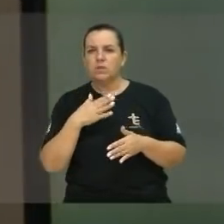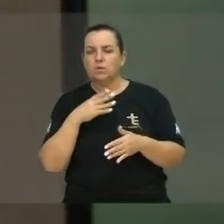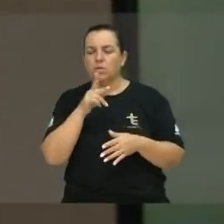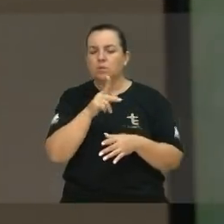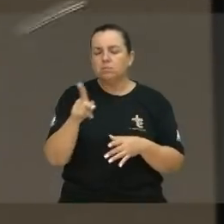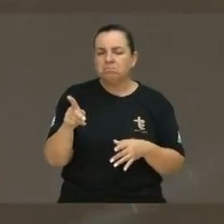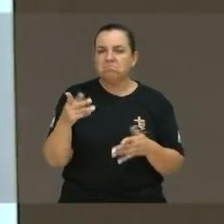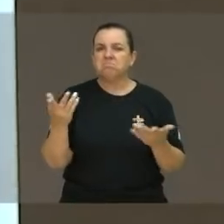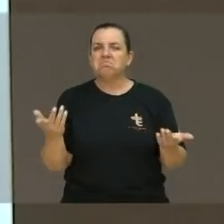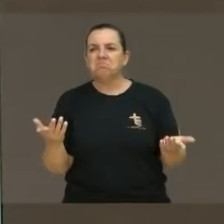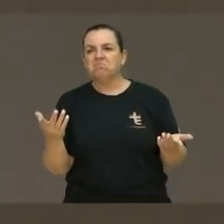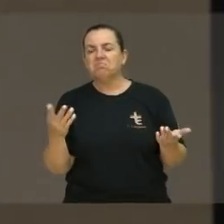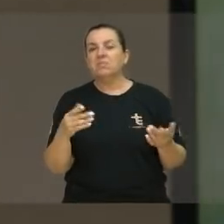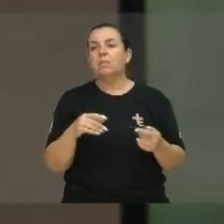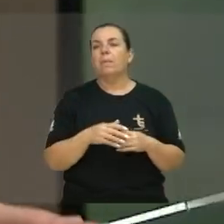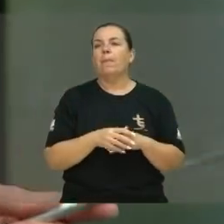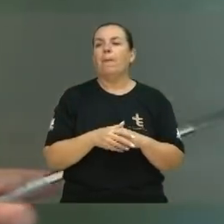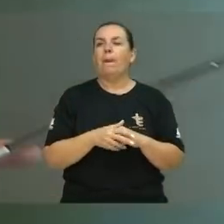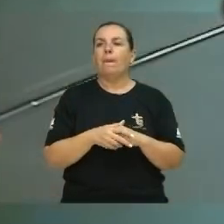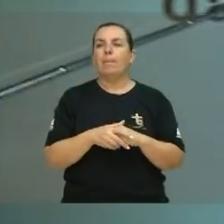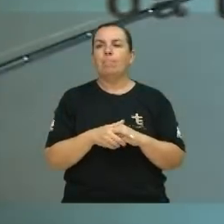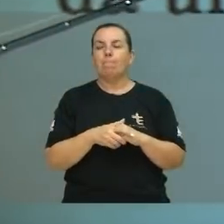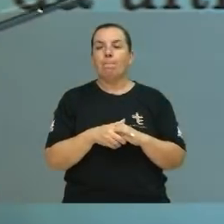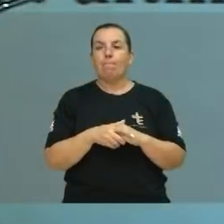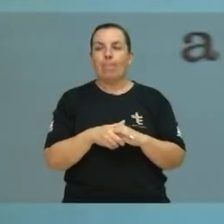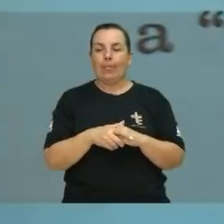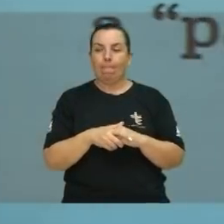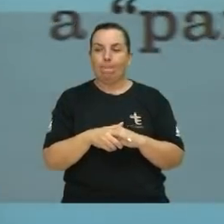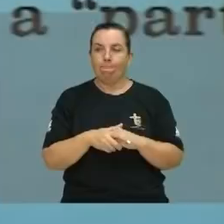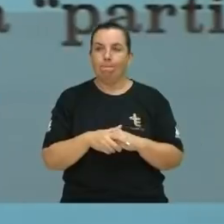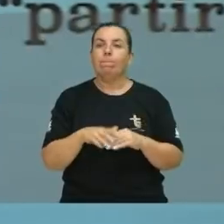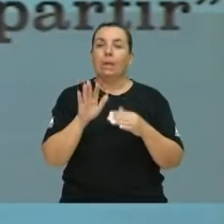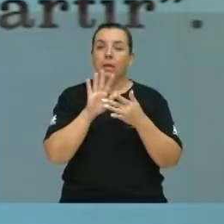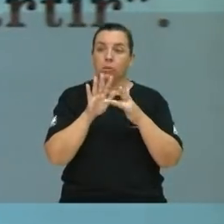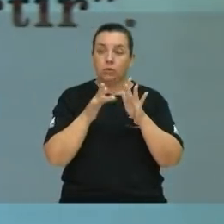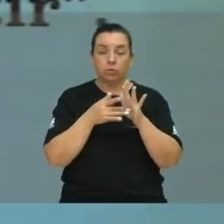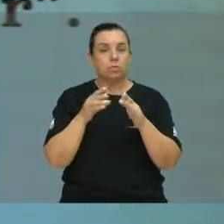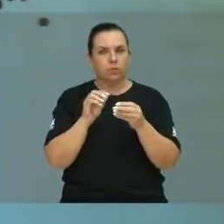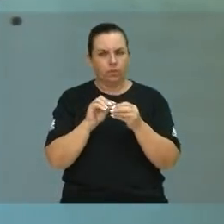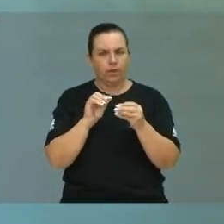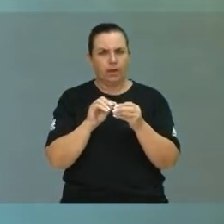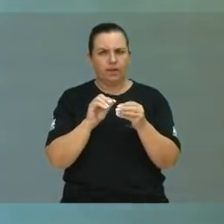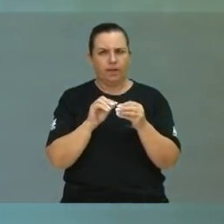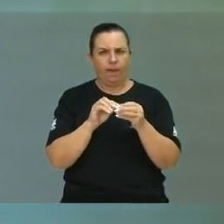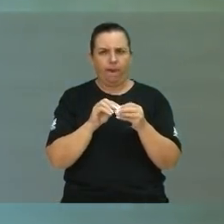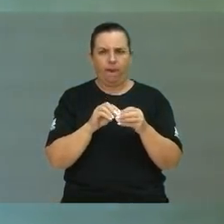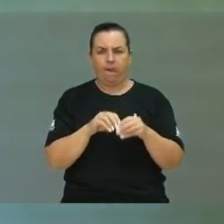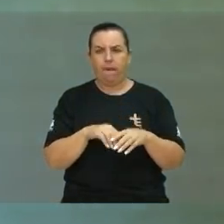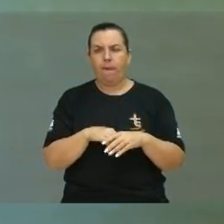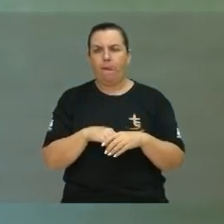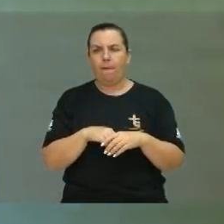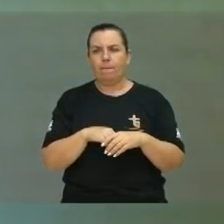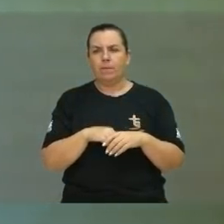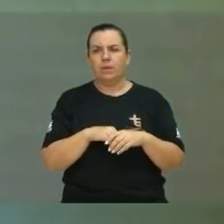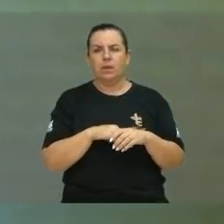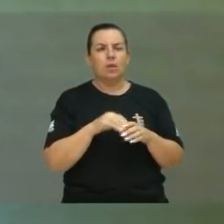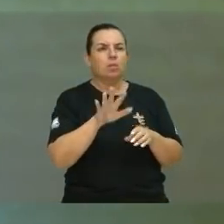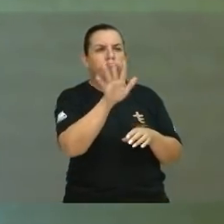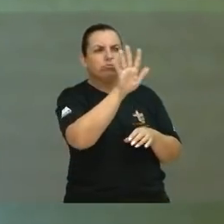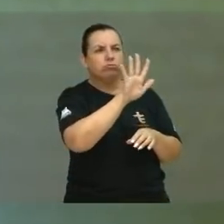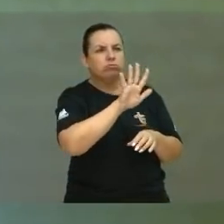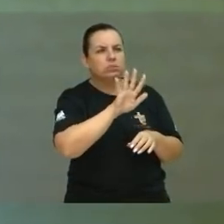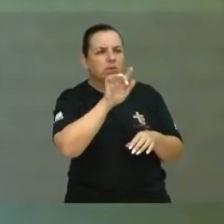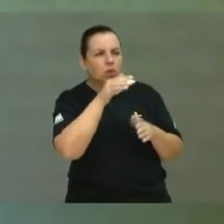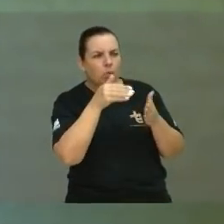foram nestas aquelas é jesus o faz nos quadros da última ceia